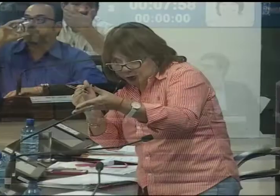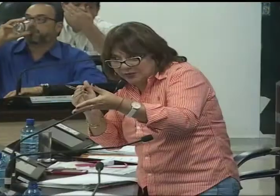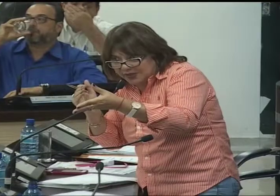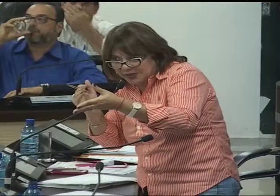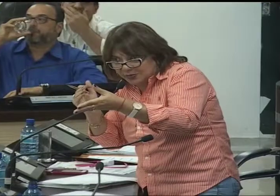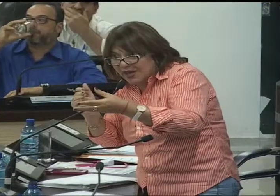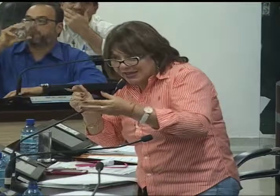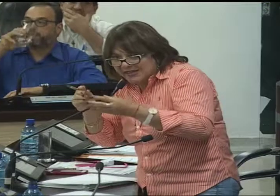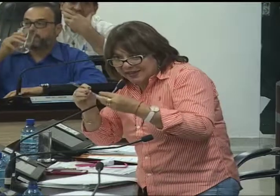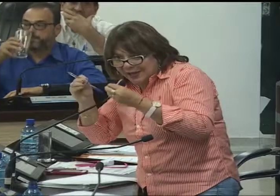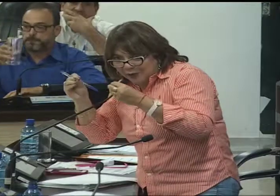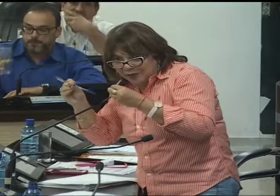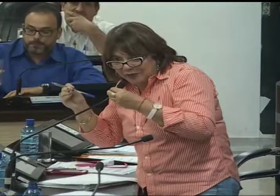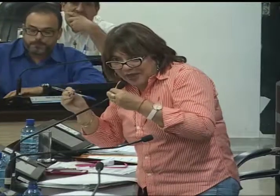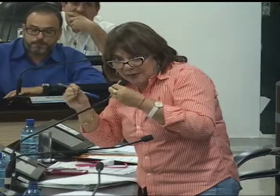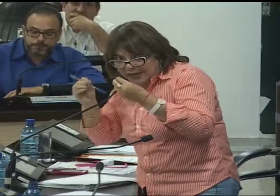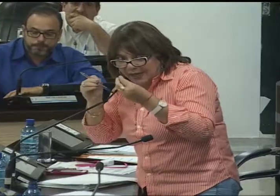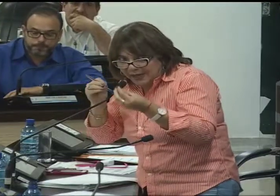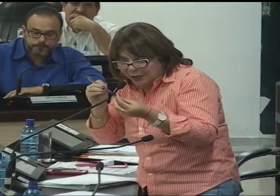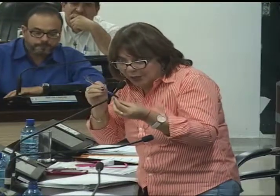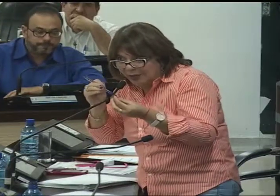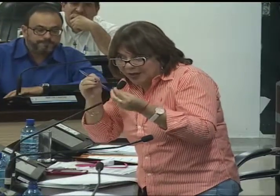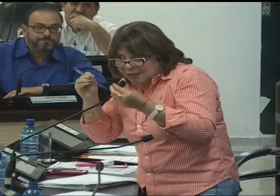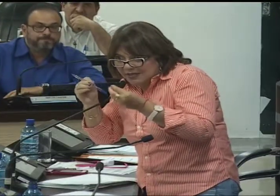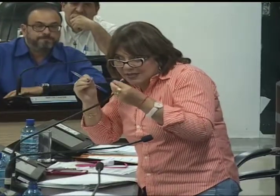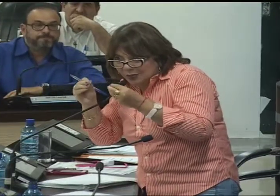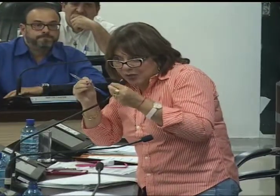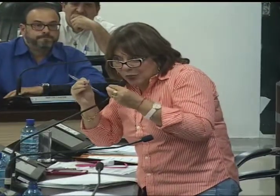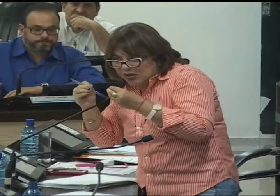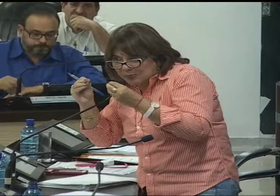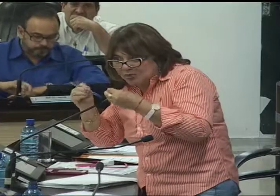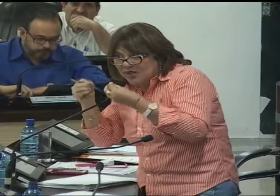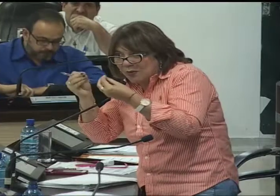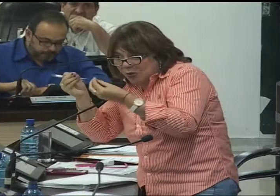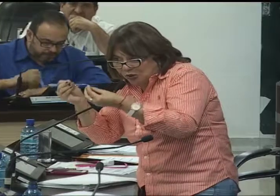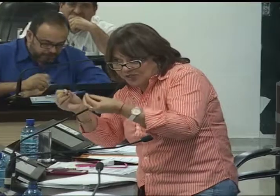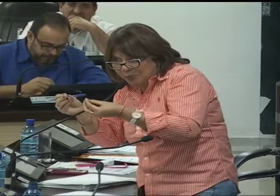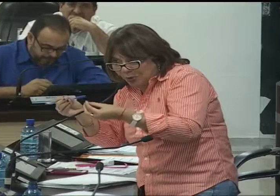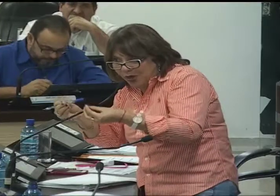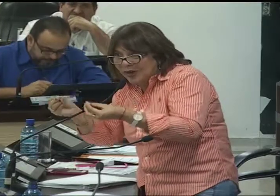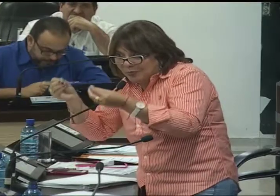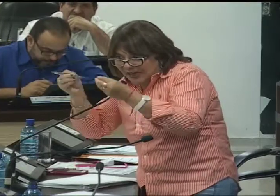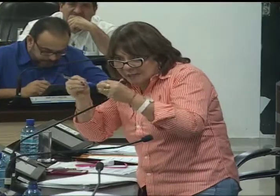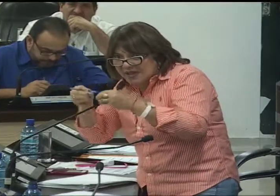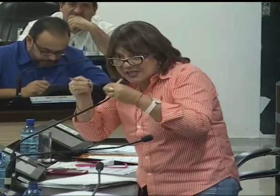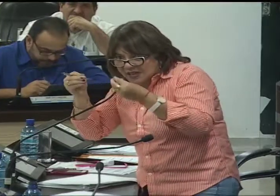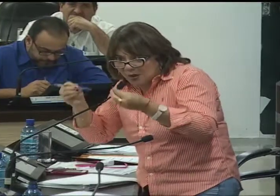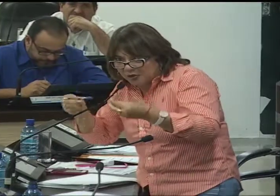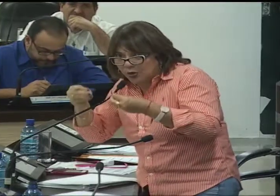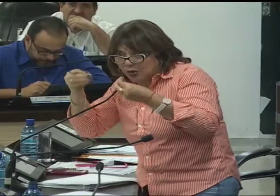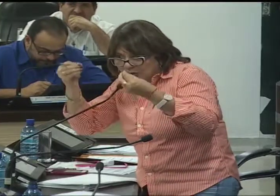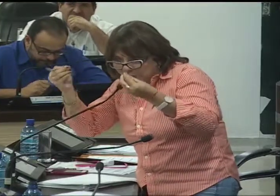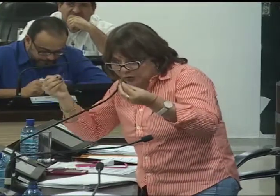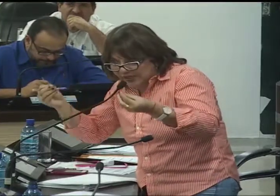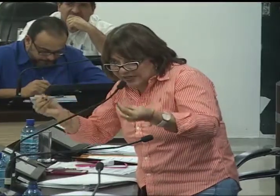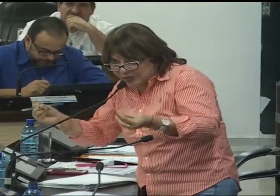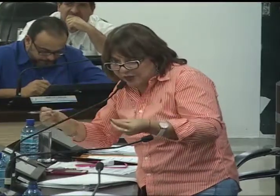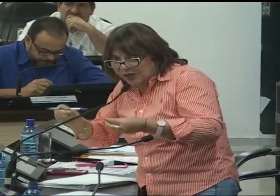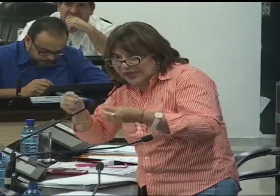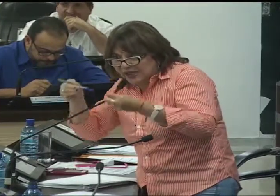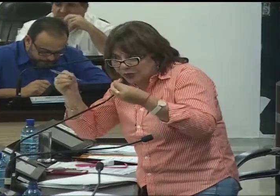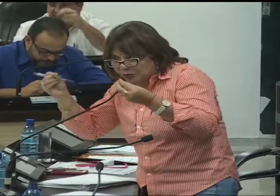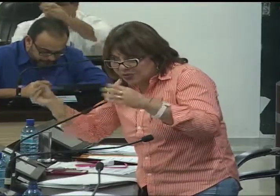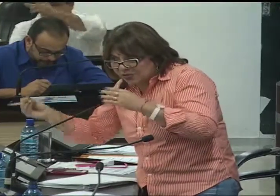desse negócio do trânsito. Quer dizer, foi uma verba que ganhou, mas não numa coisa por ser uma coisa boa, porque Limeira se enquadrou num